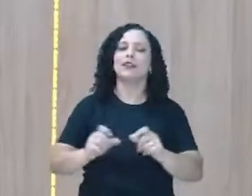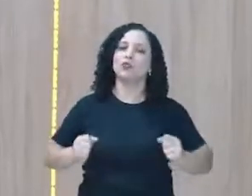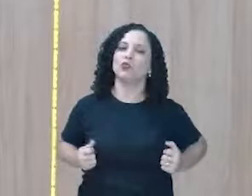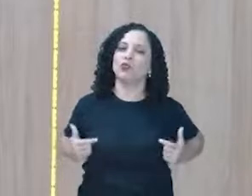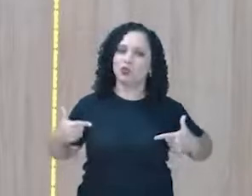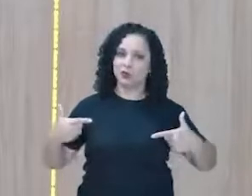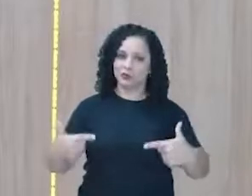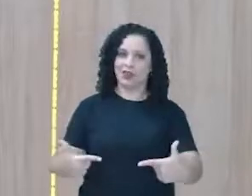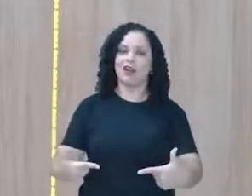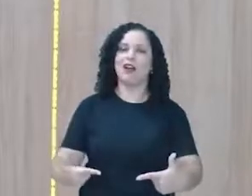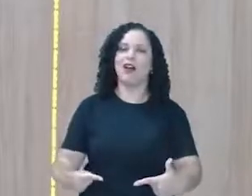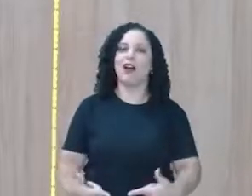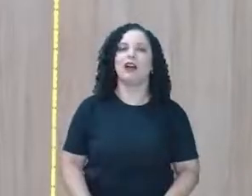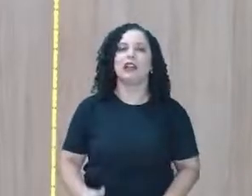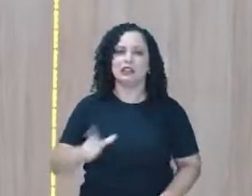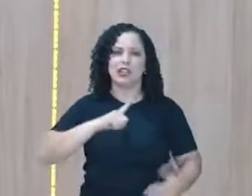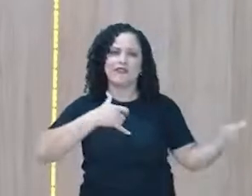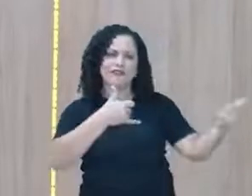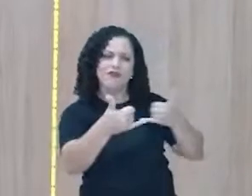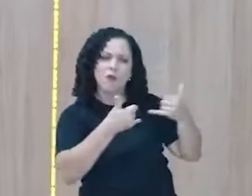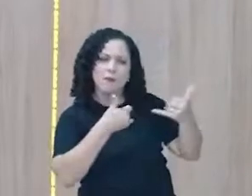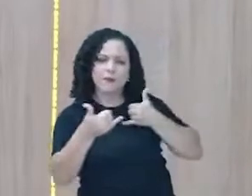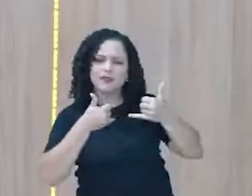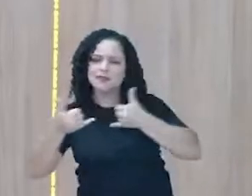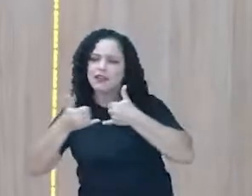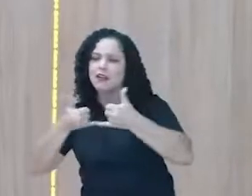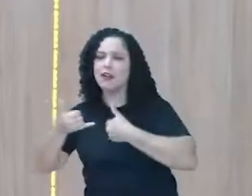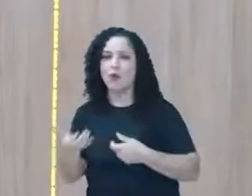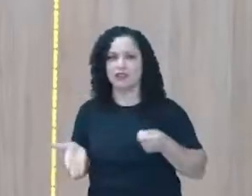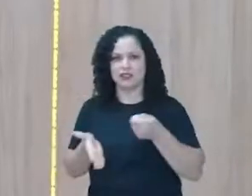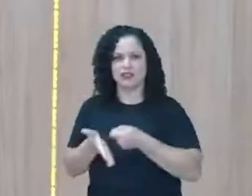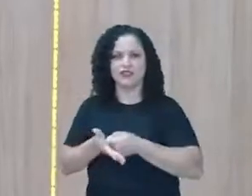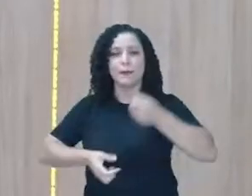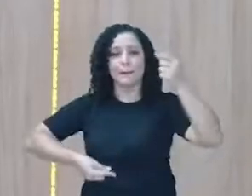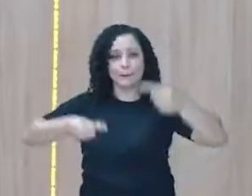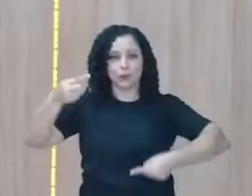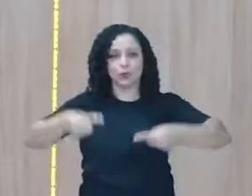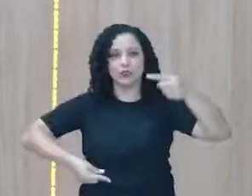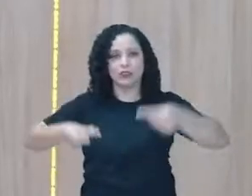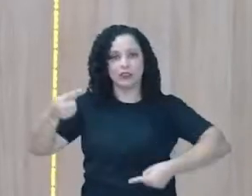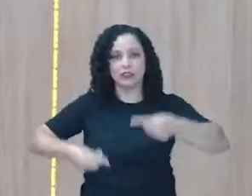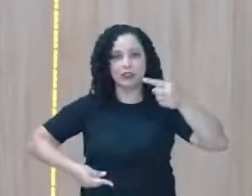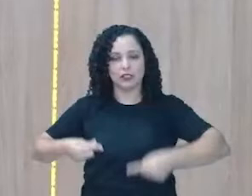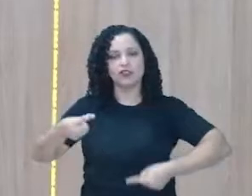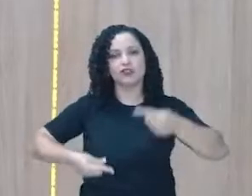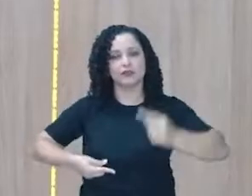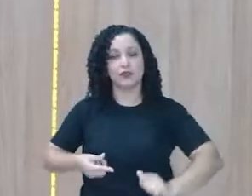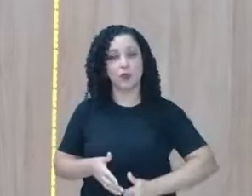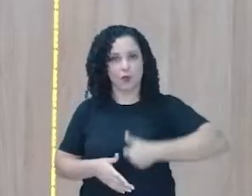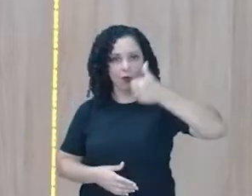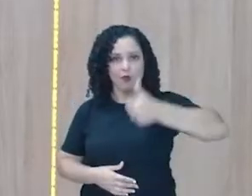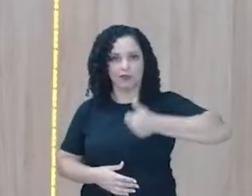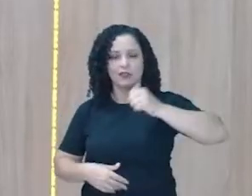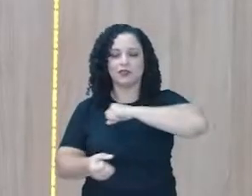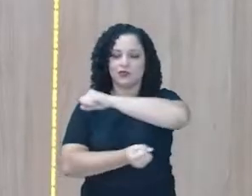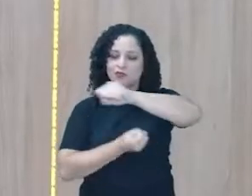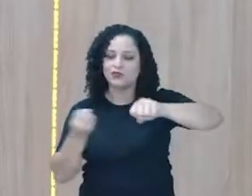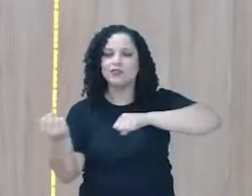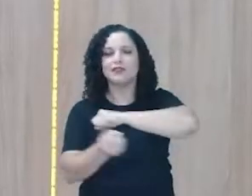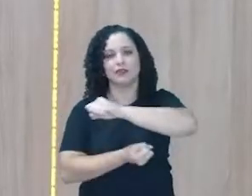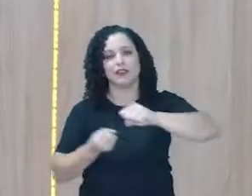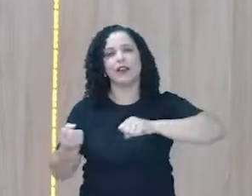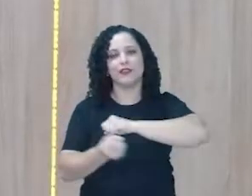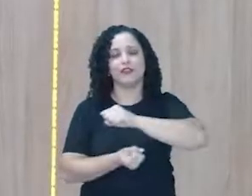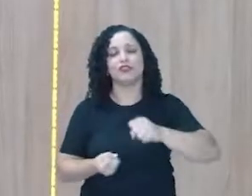lutar, né, se informar para que a gente exija, né, políticas públicas mais